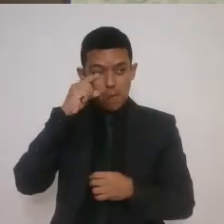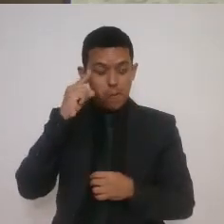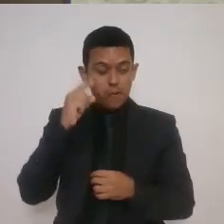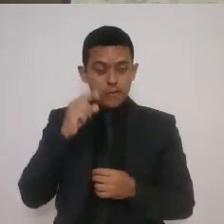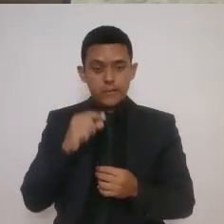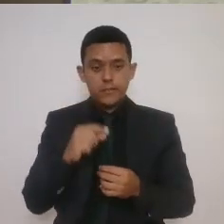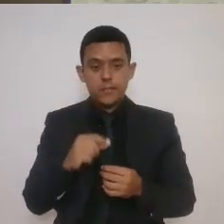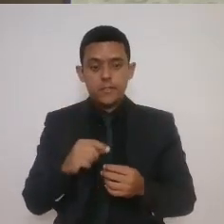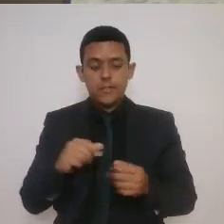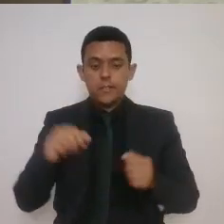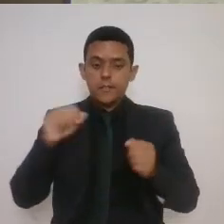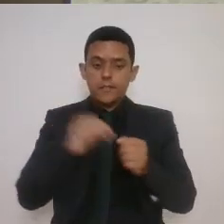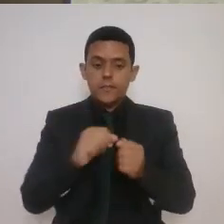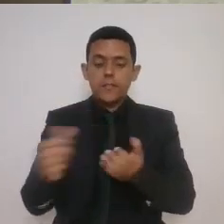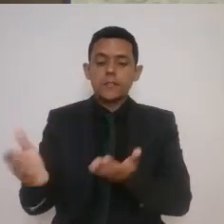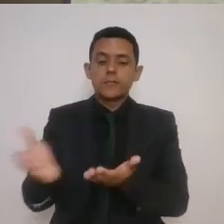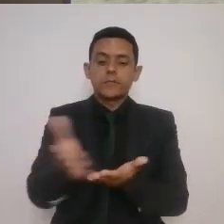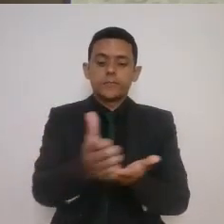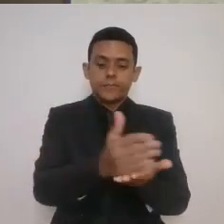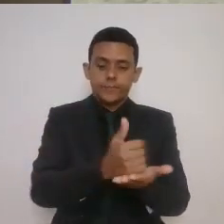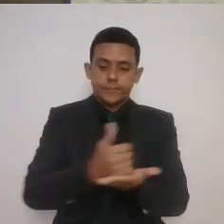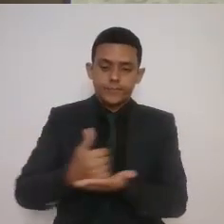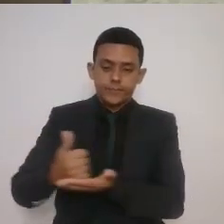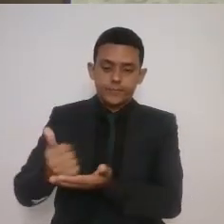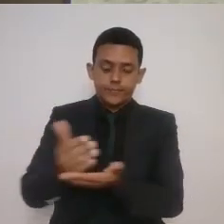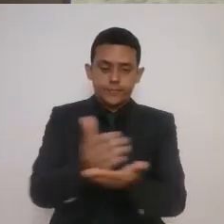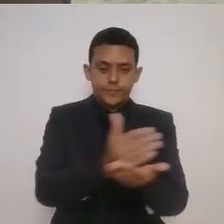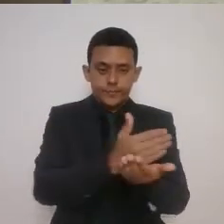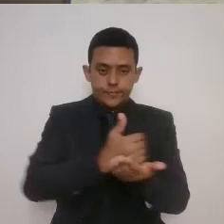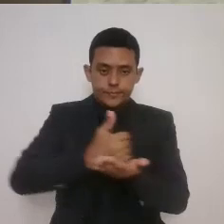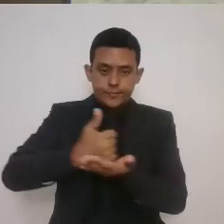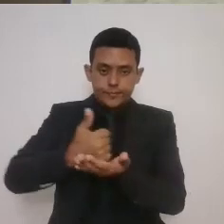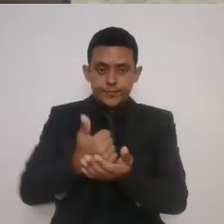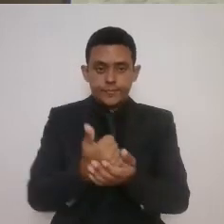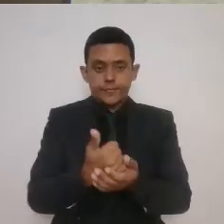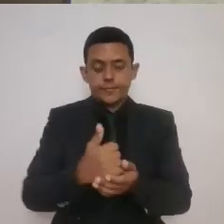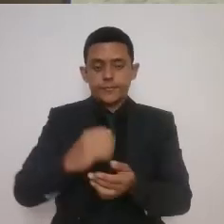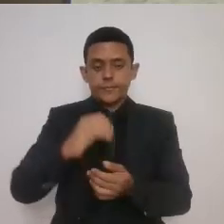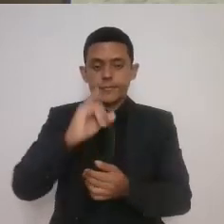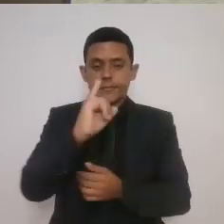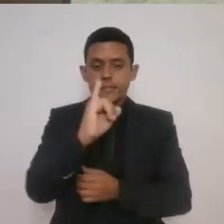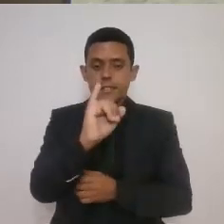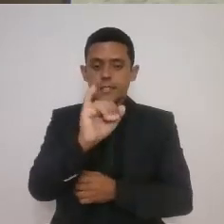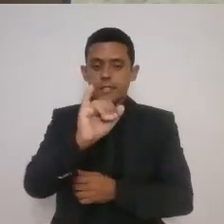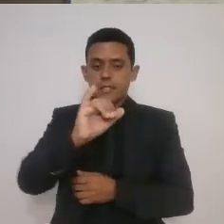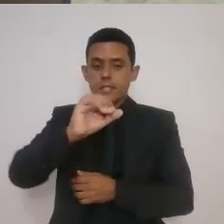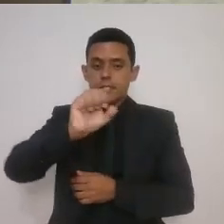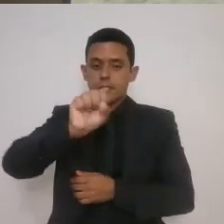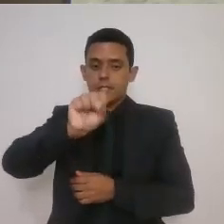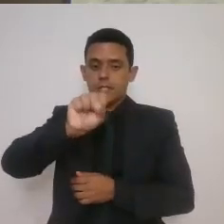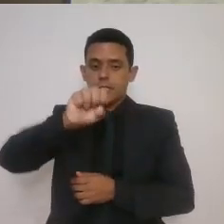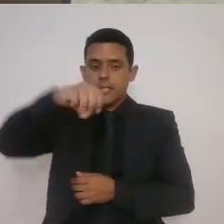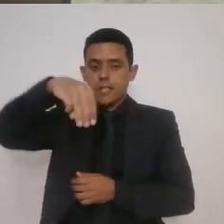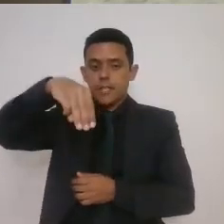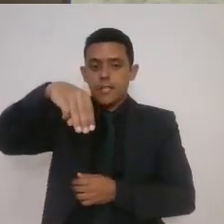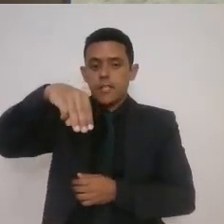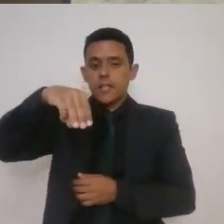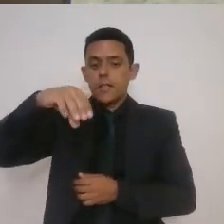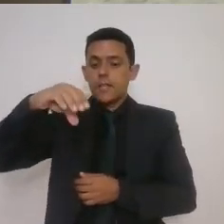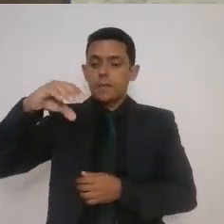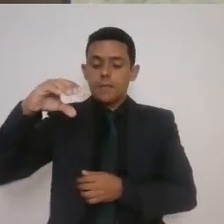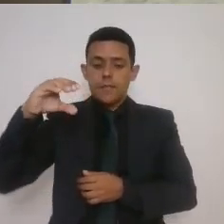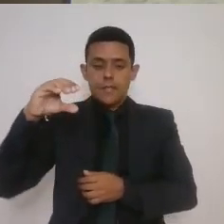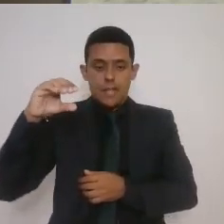alegada apropriação indevida do ICMS que teria a pagar, cometendo crime tributário, portanto, sonegação